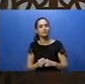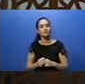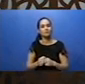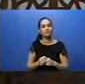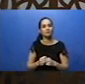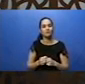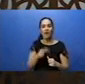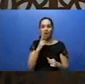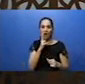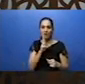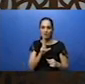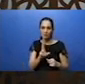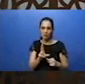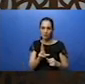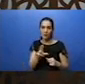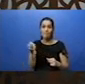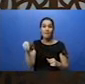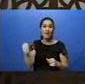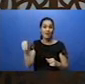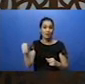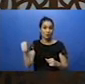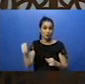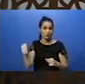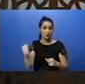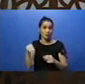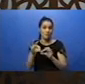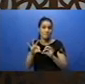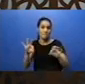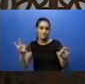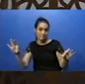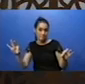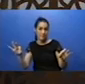É a resposta. Só que